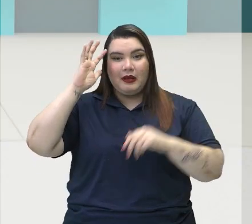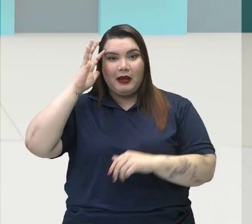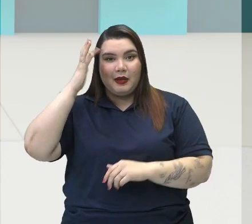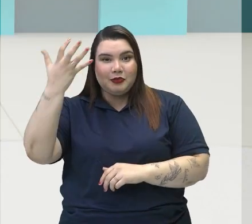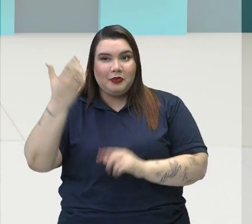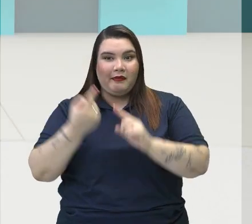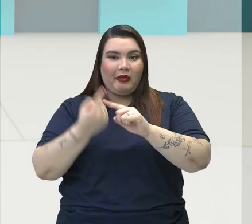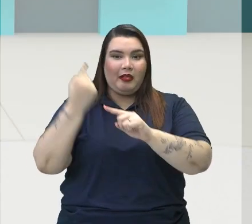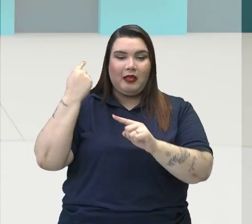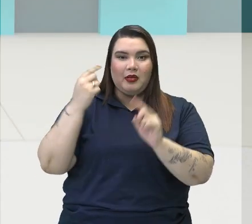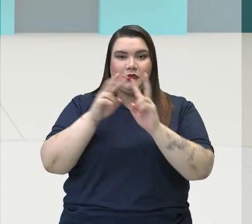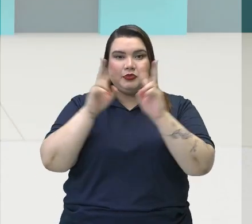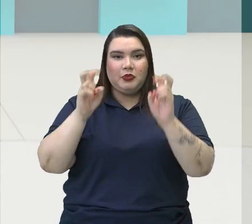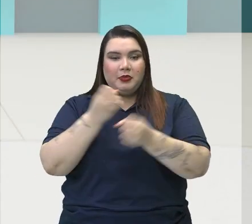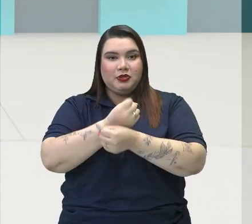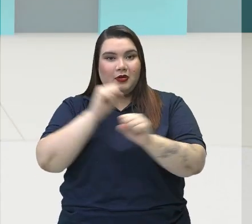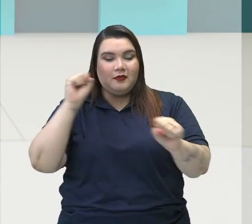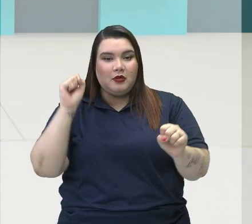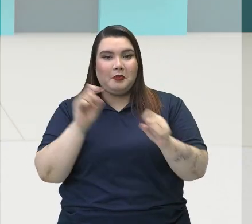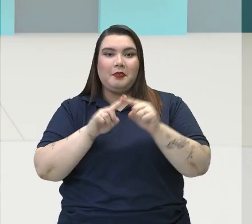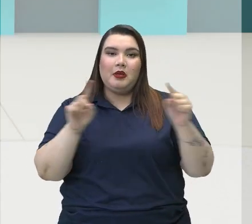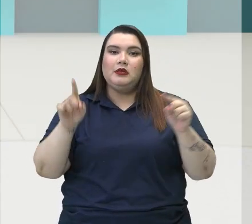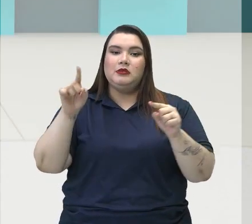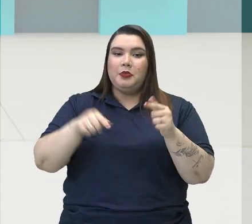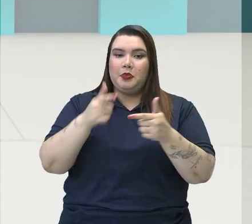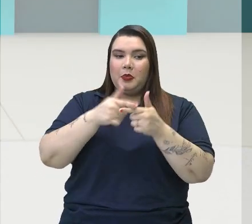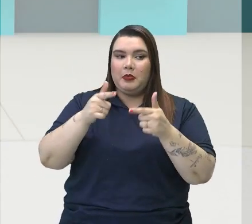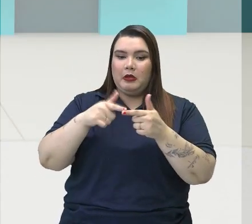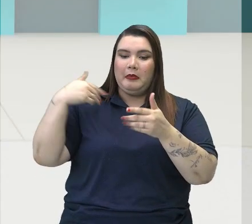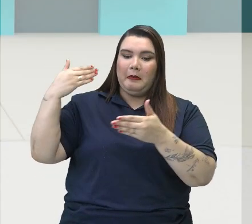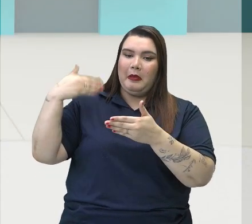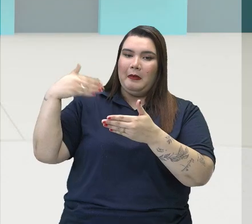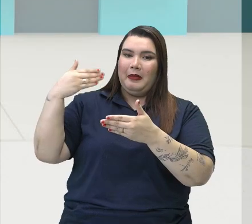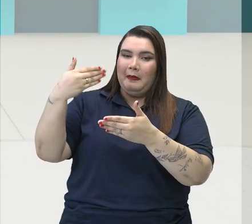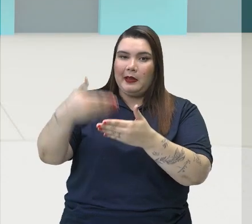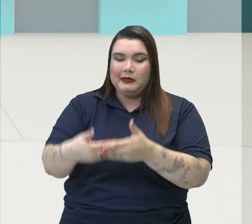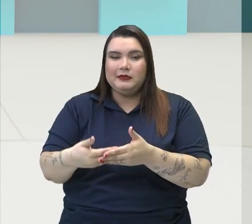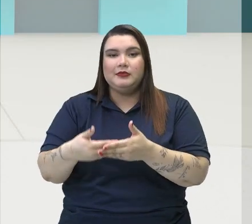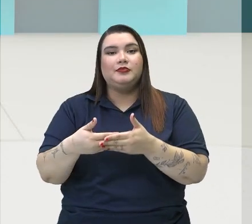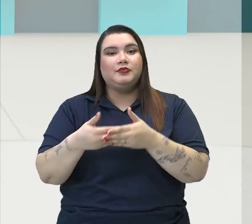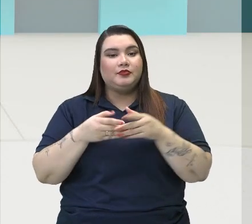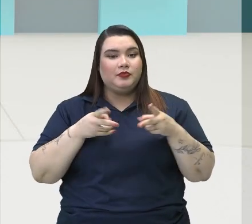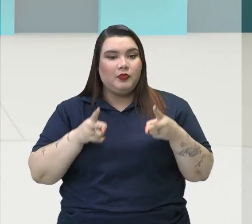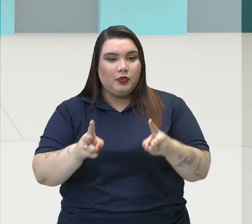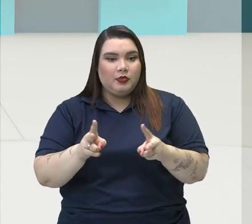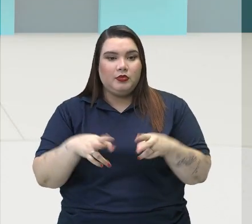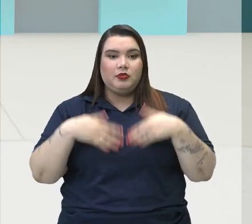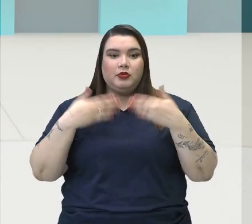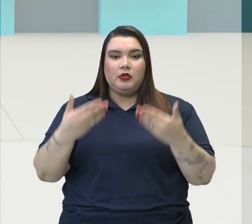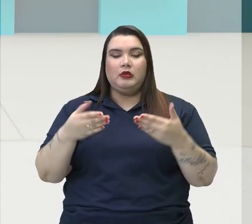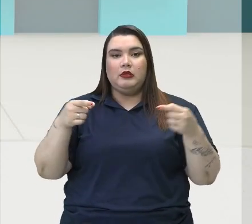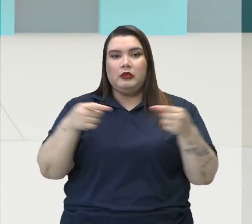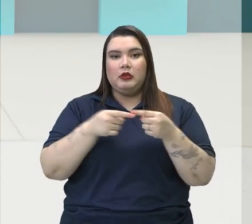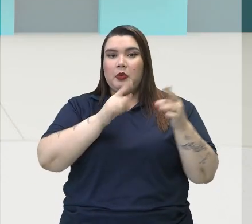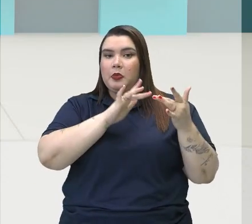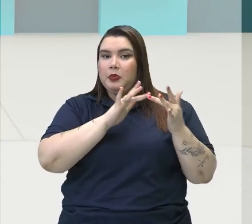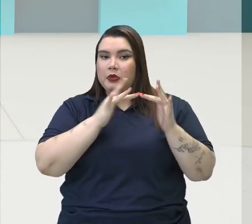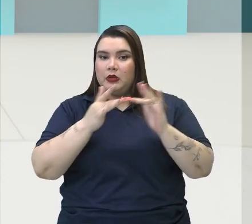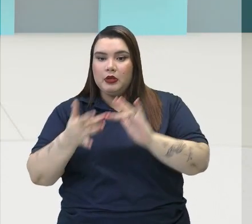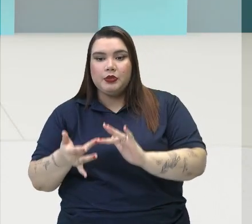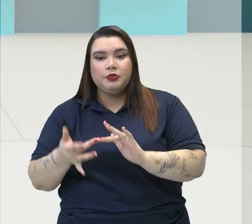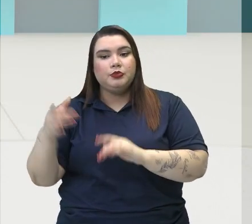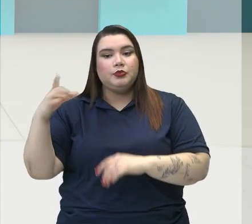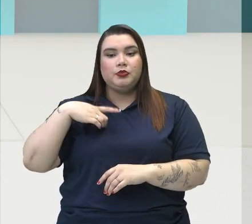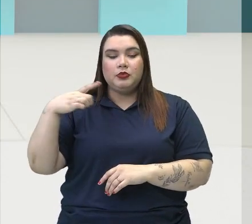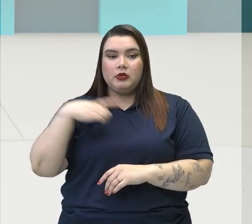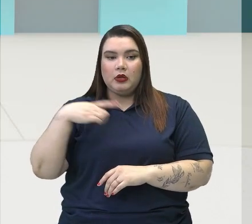dessa divisão por cor, ele é um problema que persistiu ainda por muito tempo, tá? E aí foi dentro desse contexto ali, onde havia